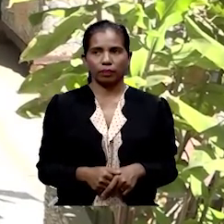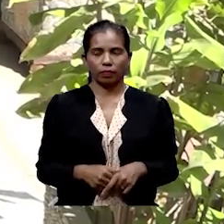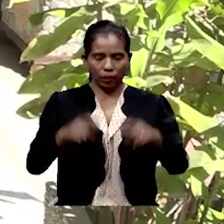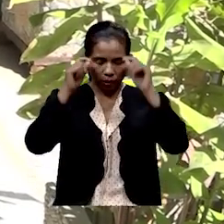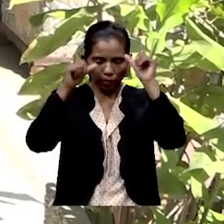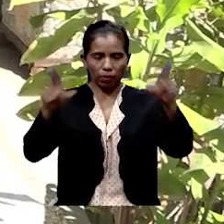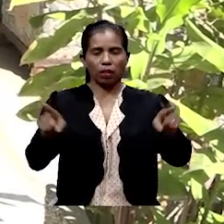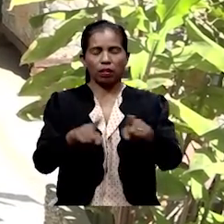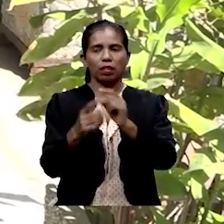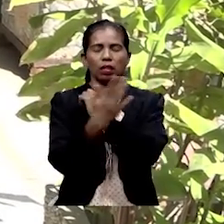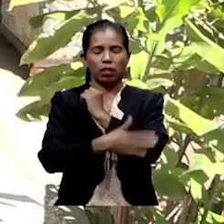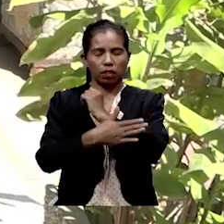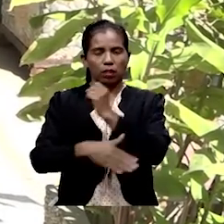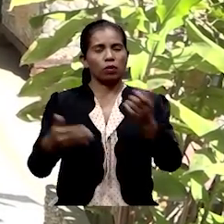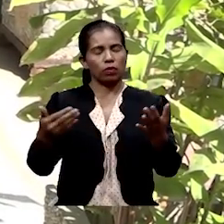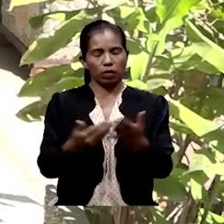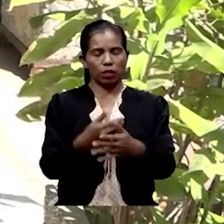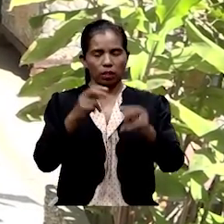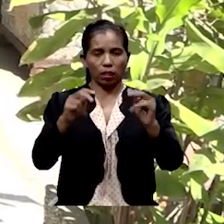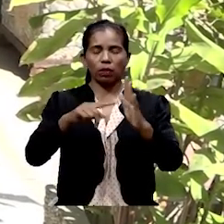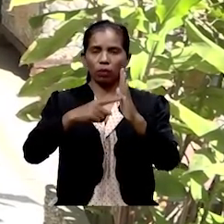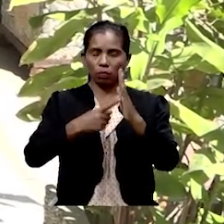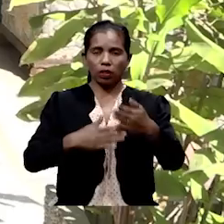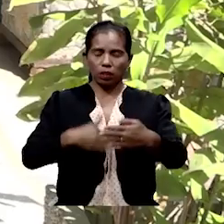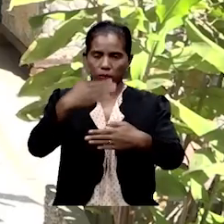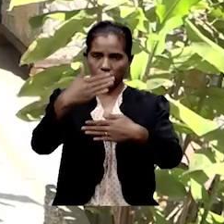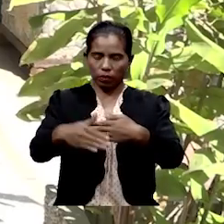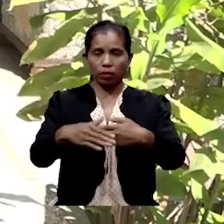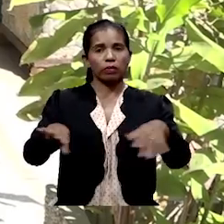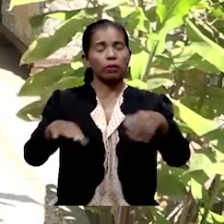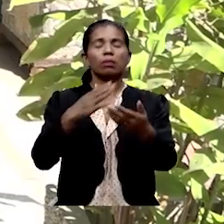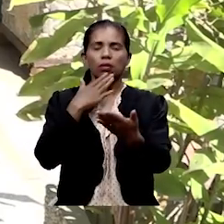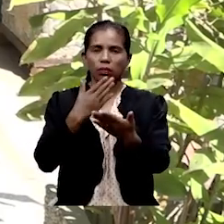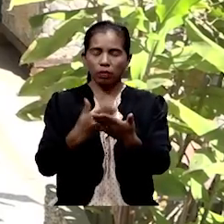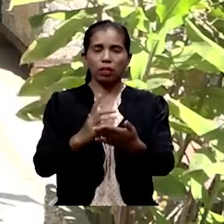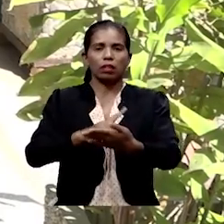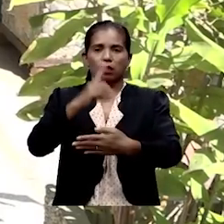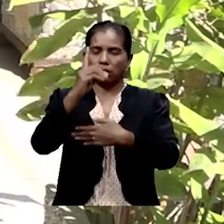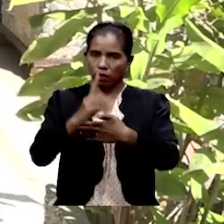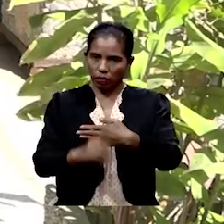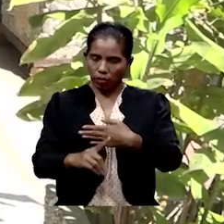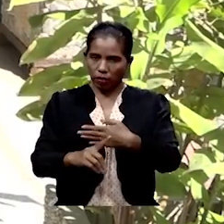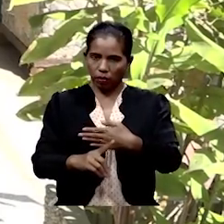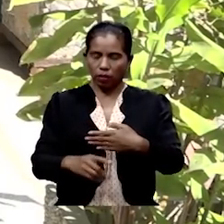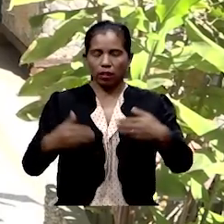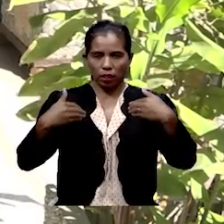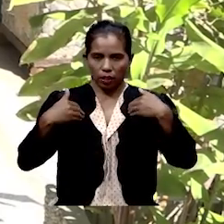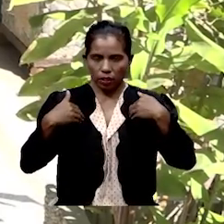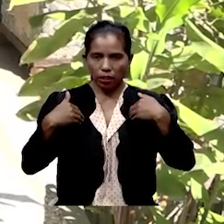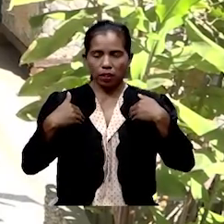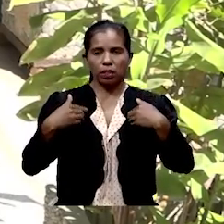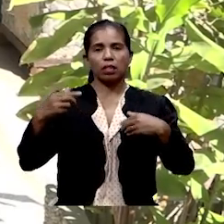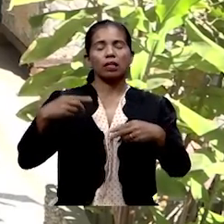Timor-Leste no dar nação fone, tem que ir ao ONU, ao espaço estratégico de ag, que desenvolve no horas de geração fone.